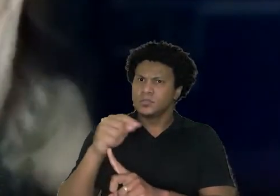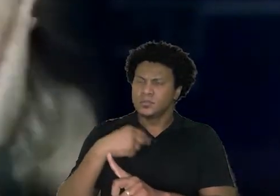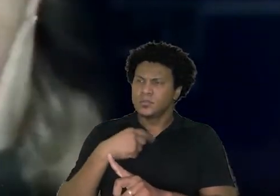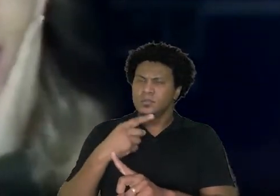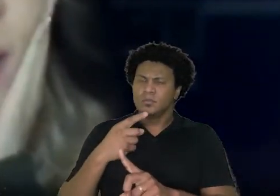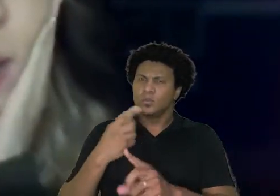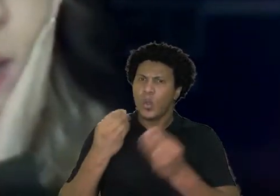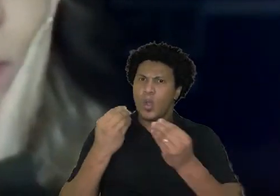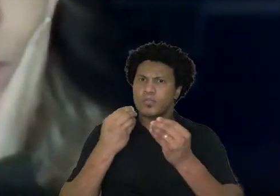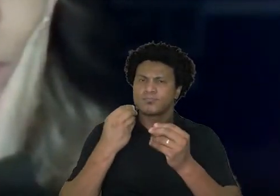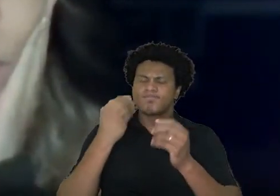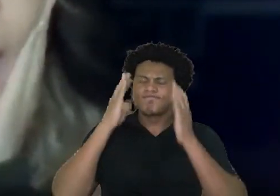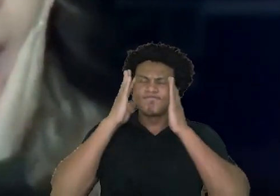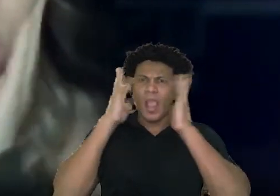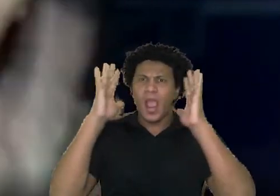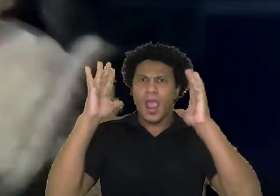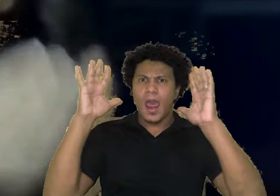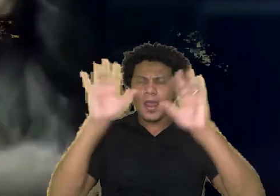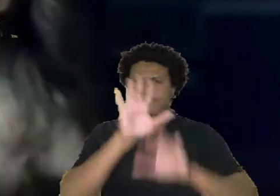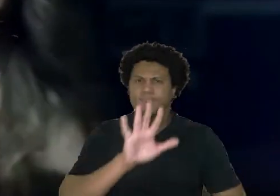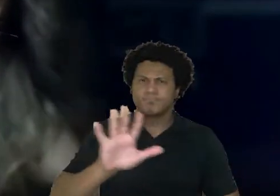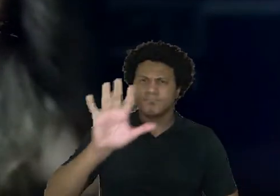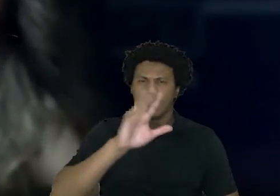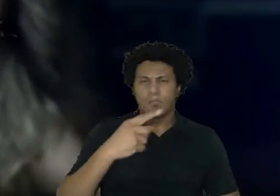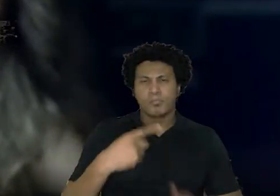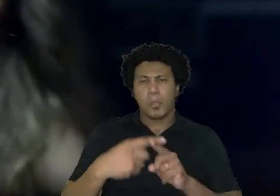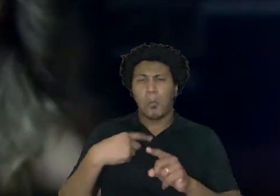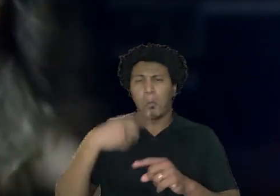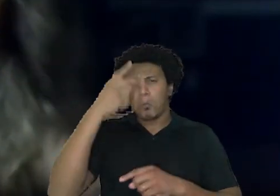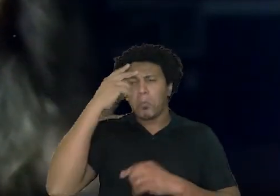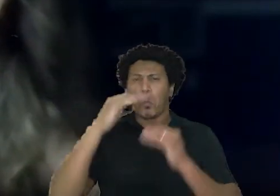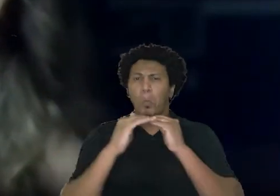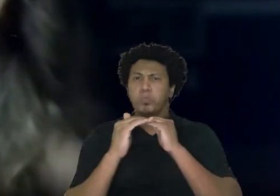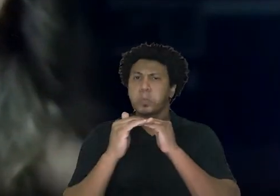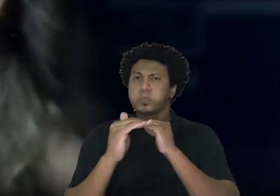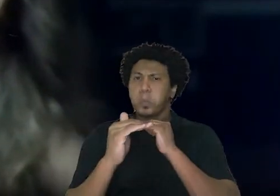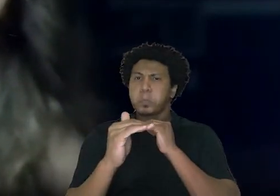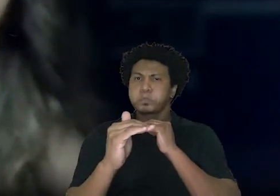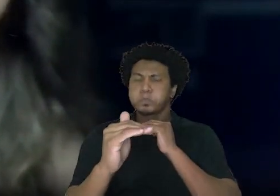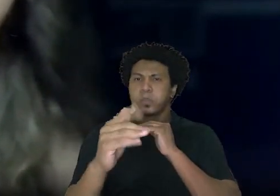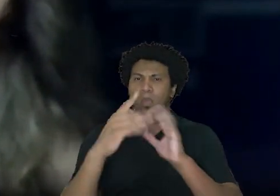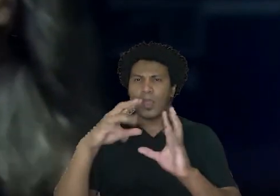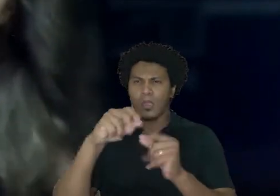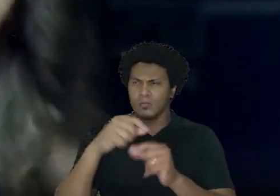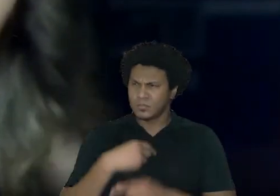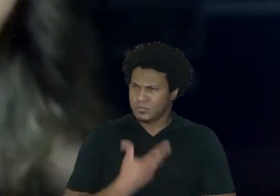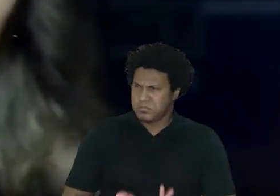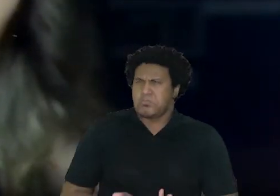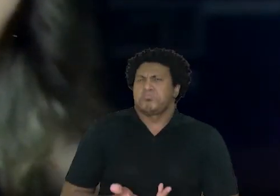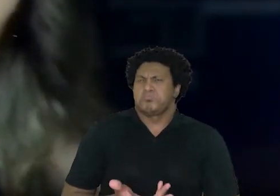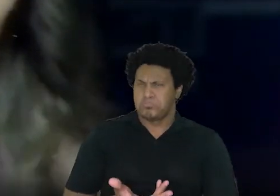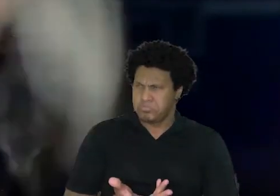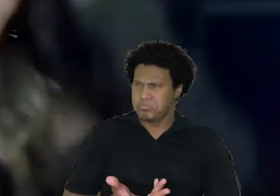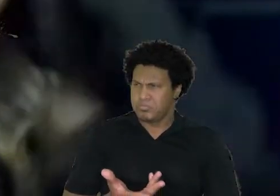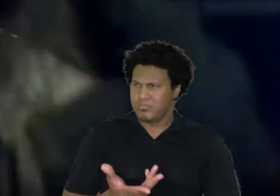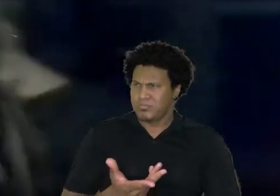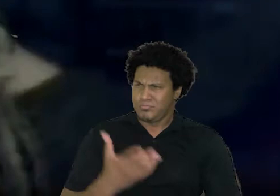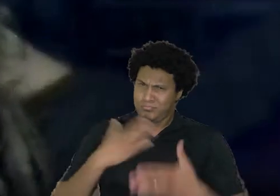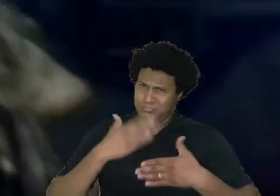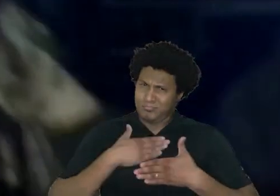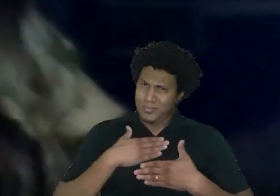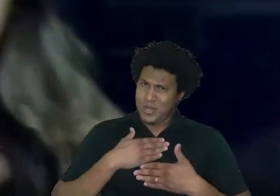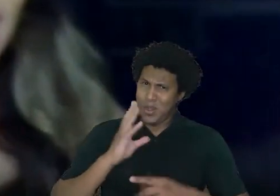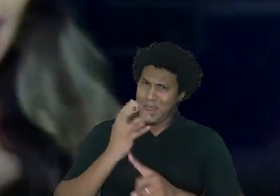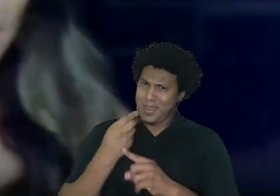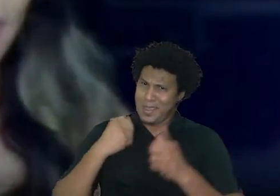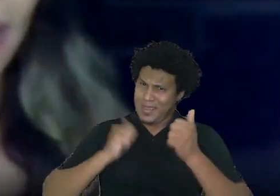assim, gente, a gente precisa reivindicar, como artistas, esse lugar do realismo fantástico. Porque chega um monte de